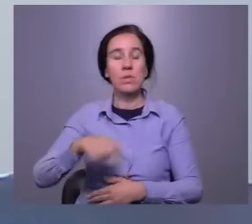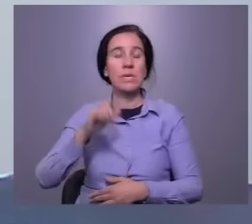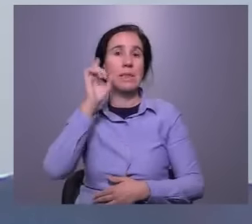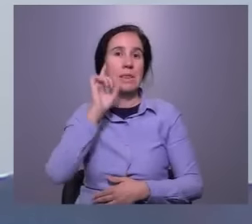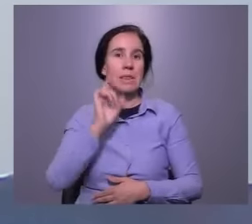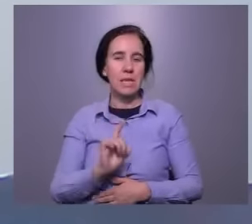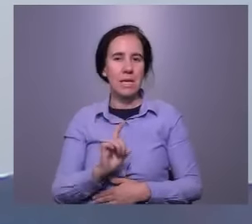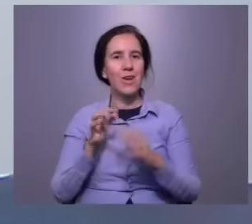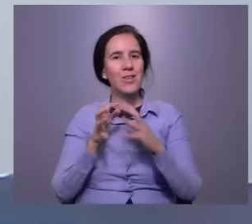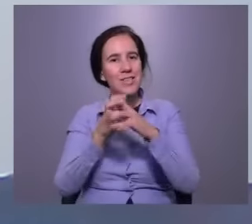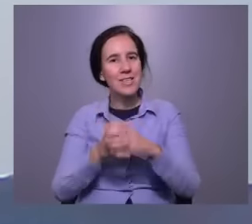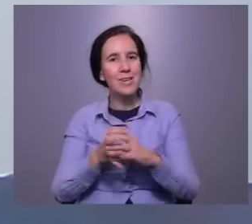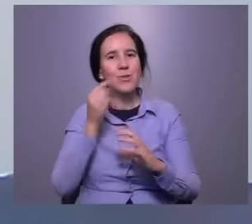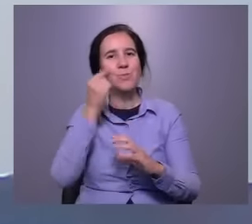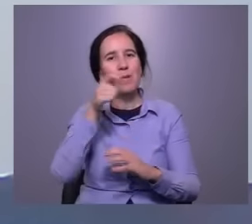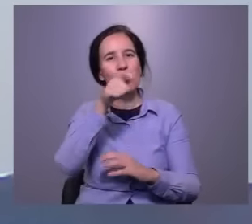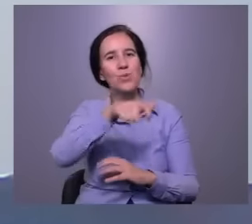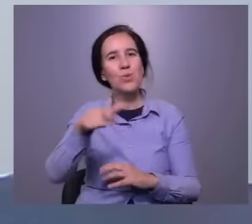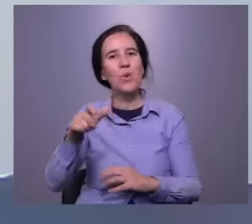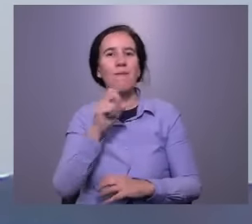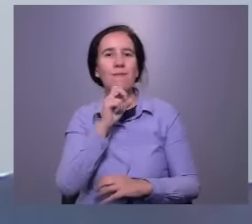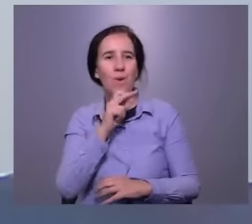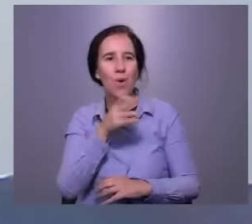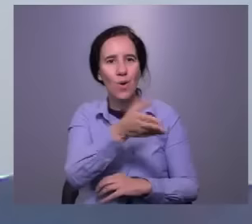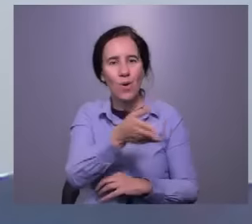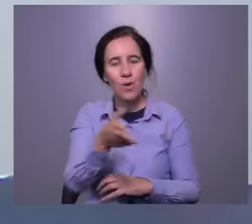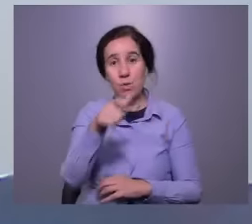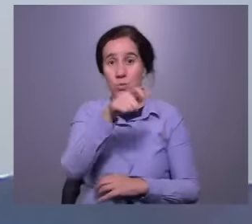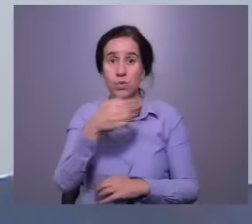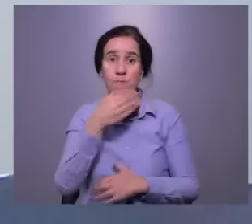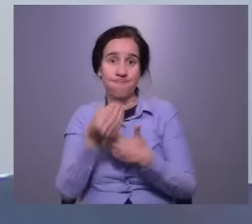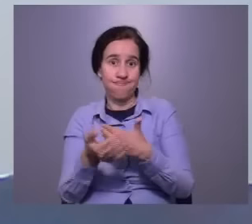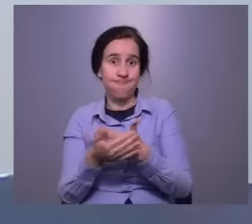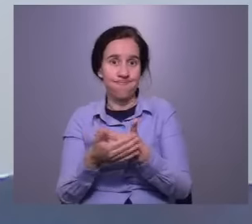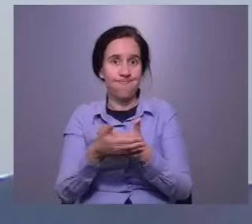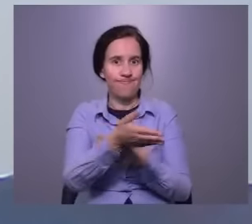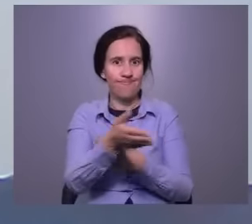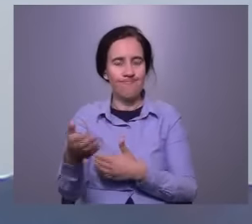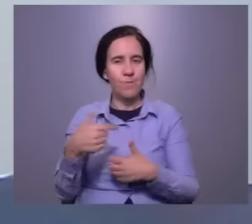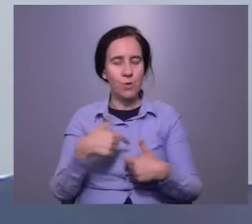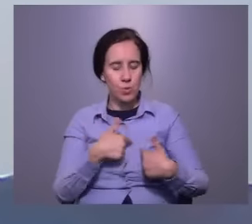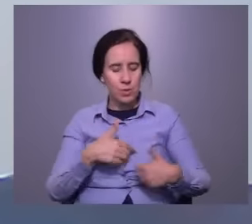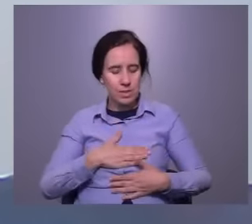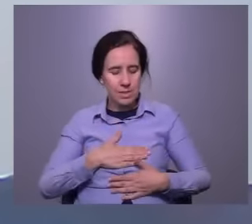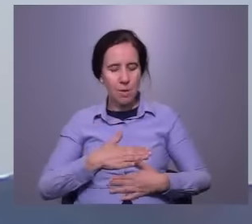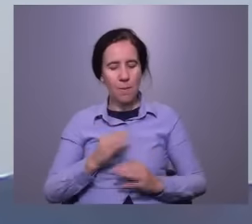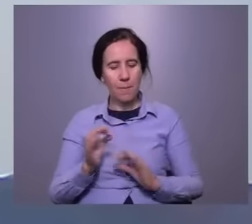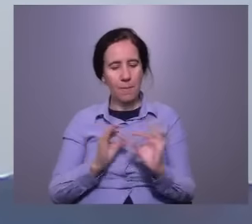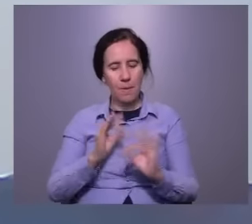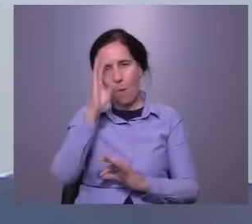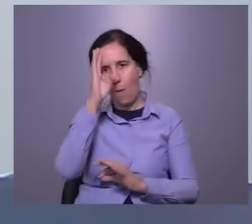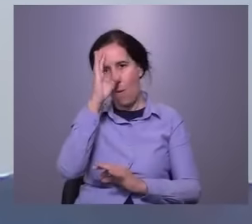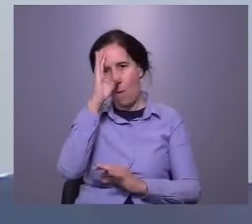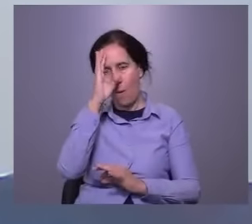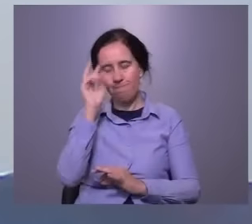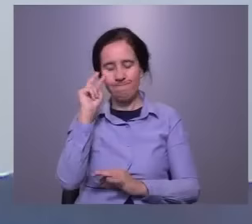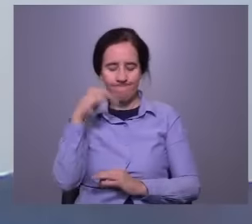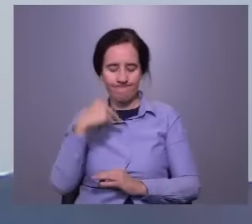grupo dos paraquedistas Nossa Senhora de Fátima. Preparemos o nosso coração para este encontro com o